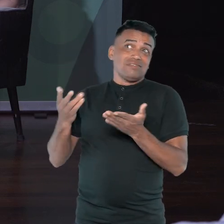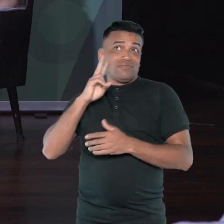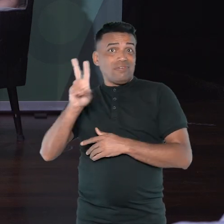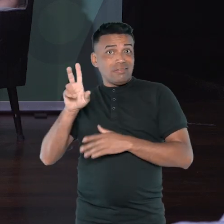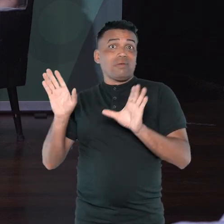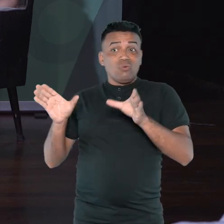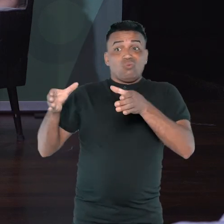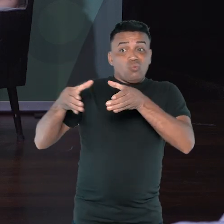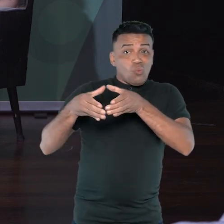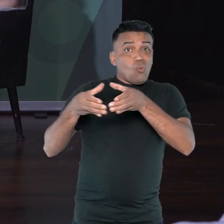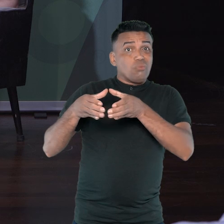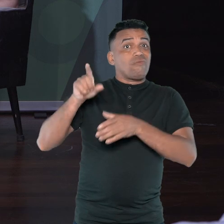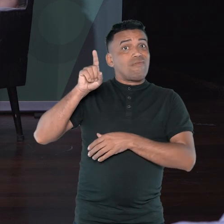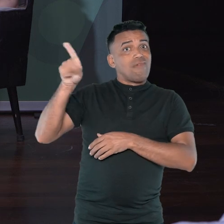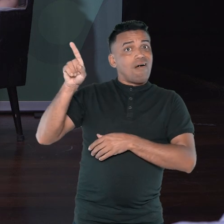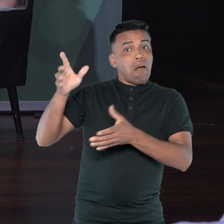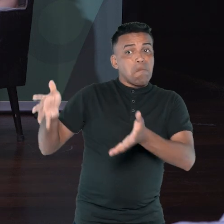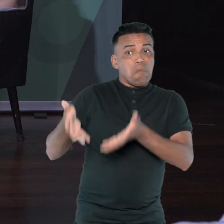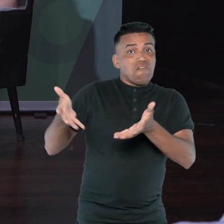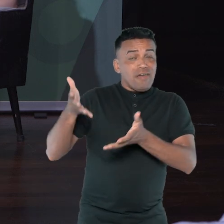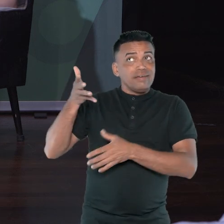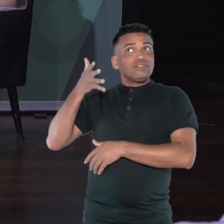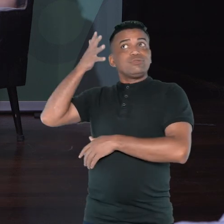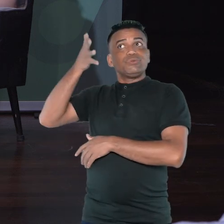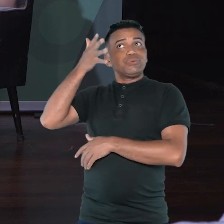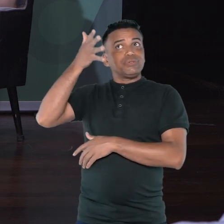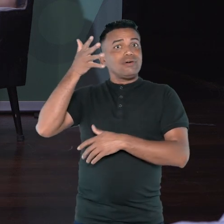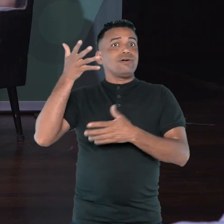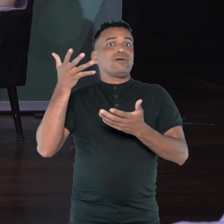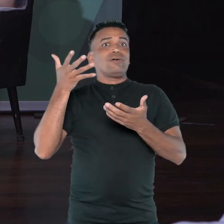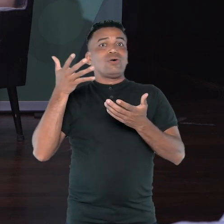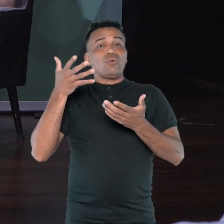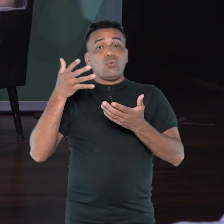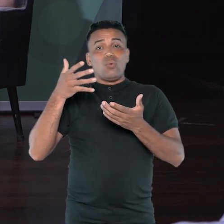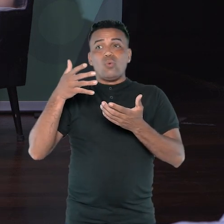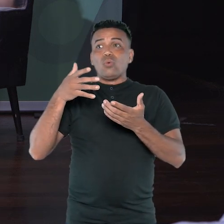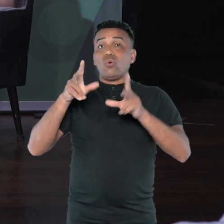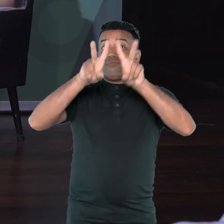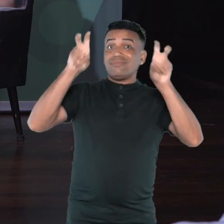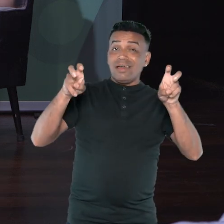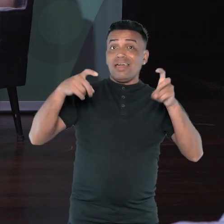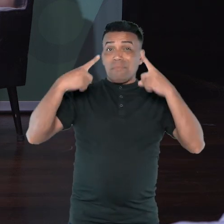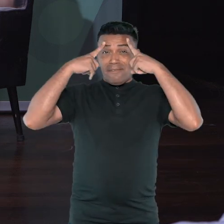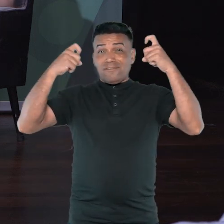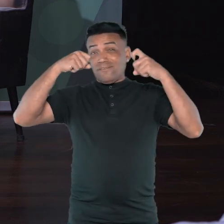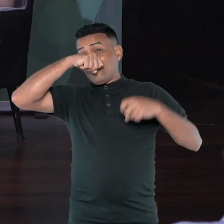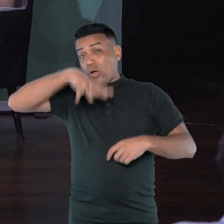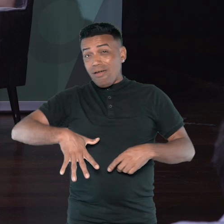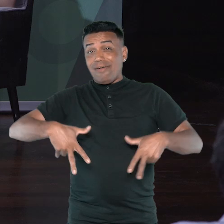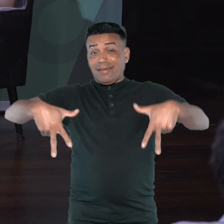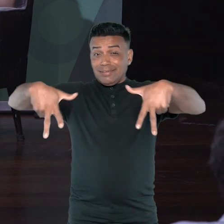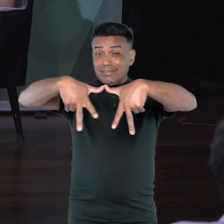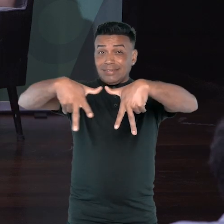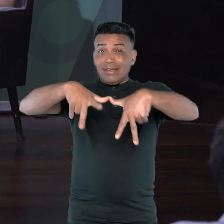também coletivos tentando promover discussões acerca da violência, de masculinidade, de